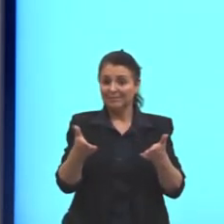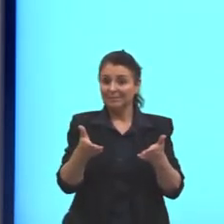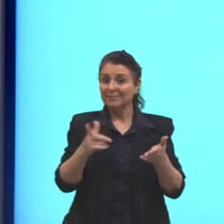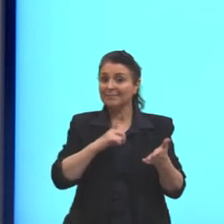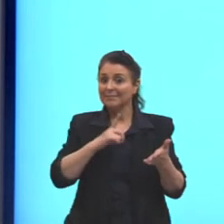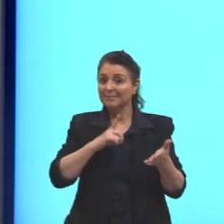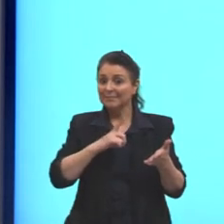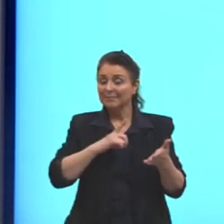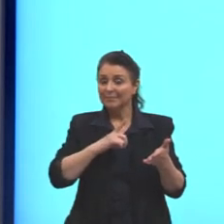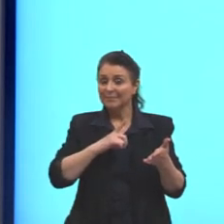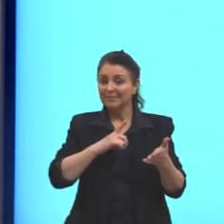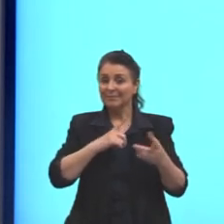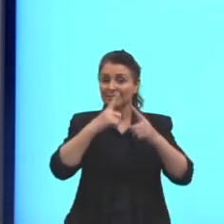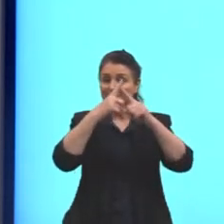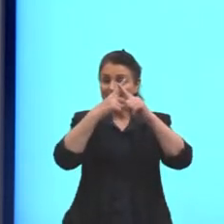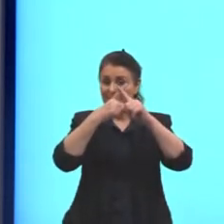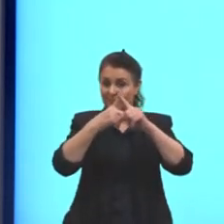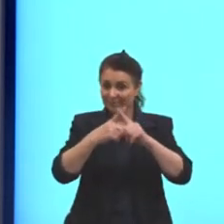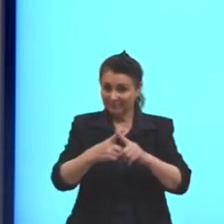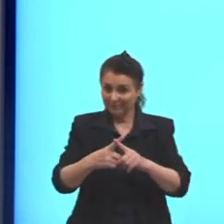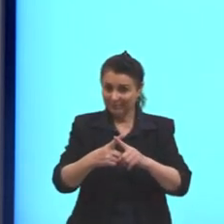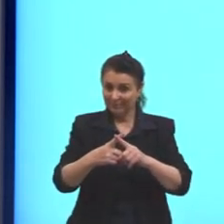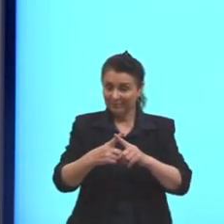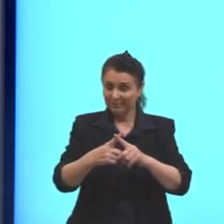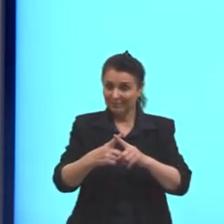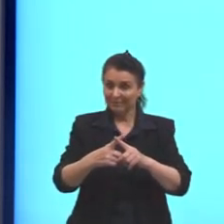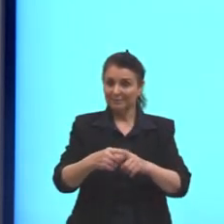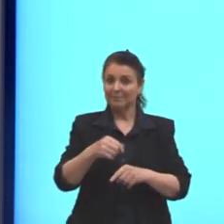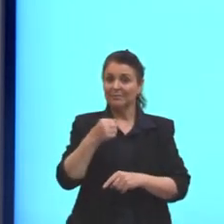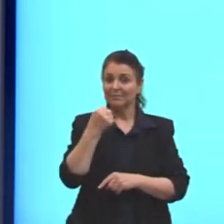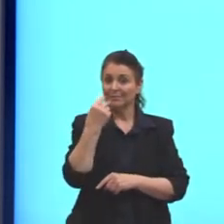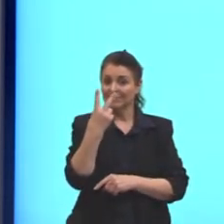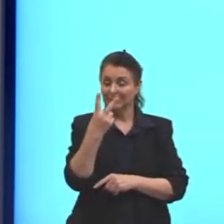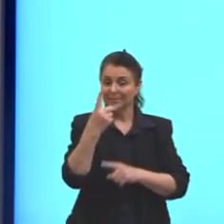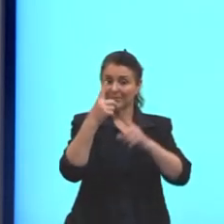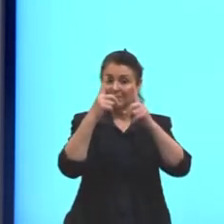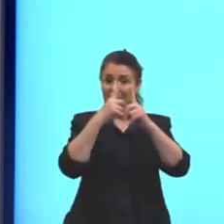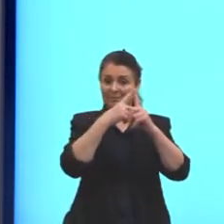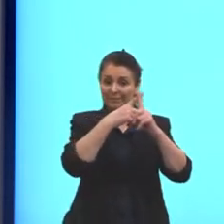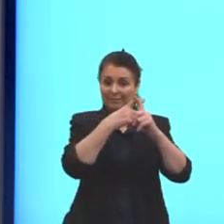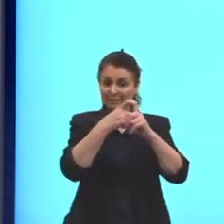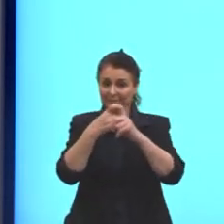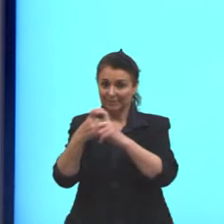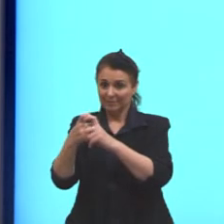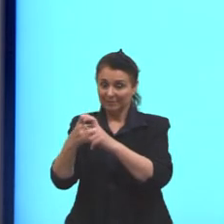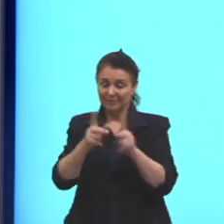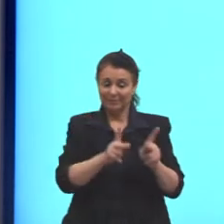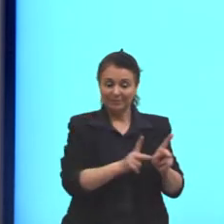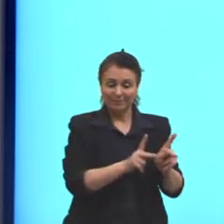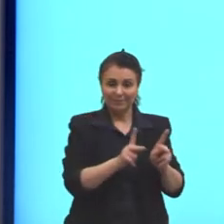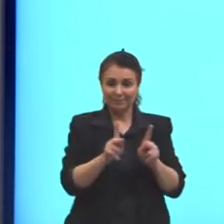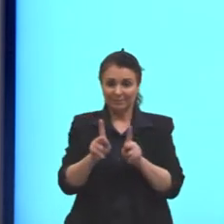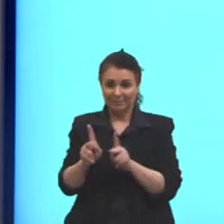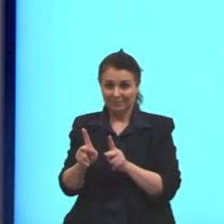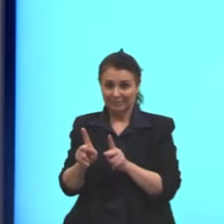então ali o produto entre dois polinômios então que seria a forma fatorada